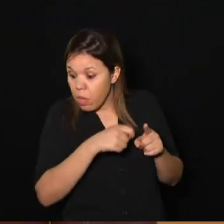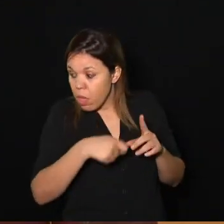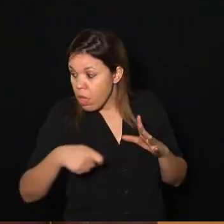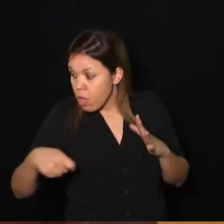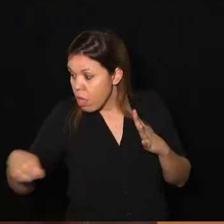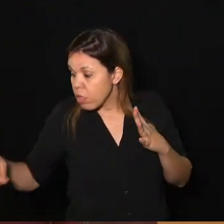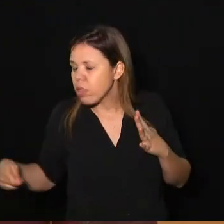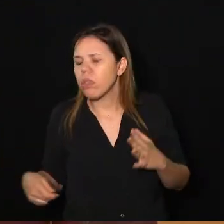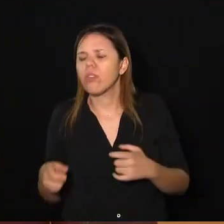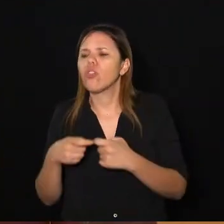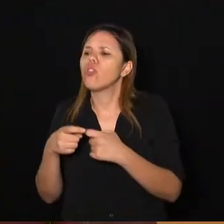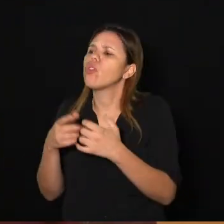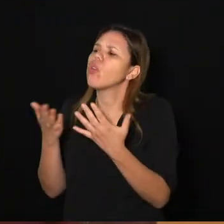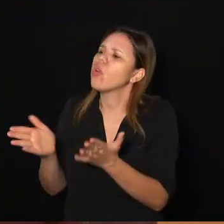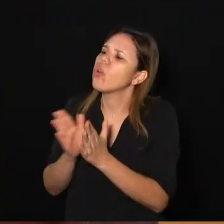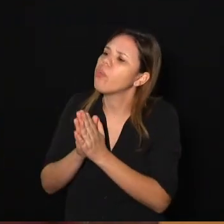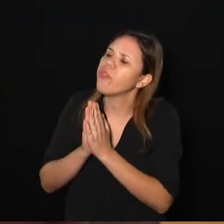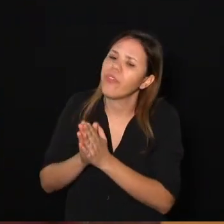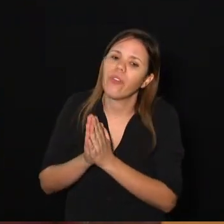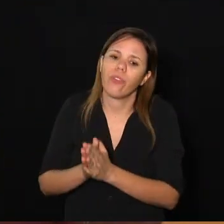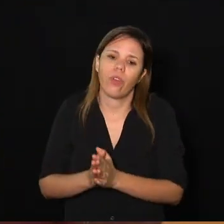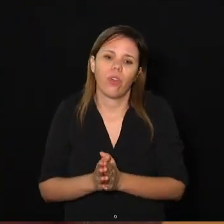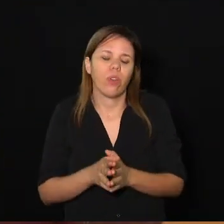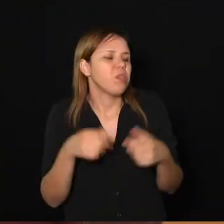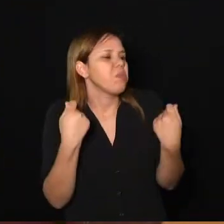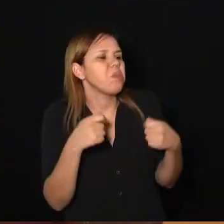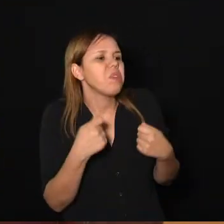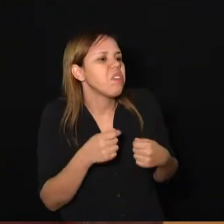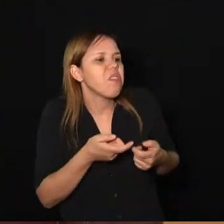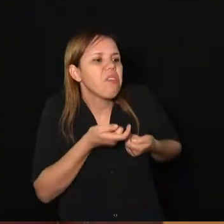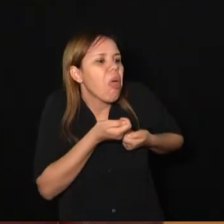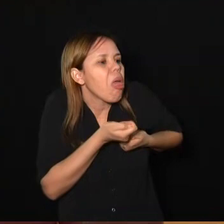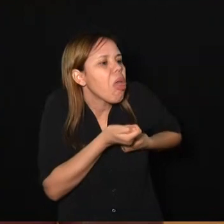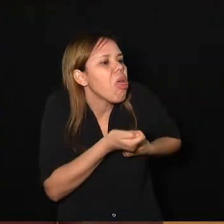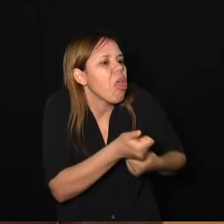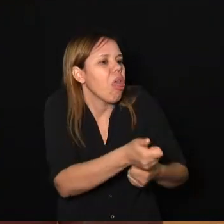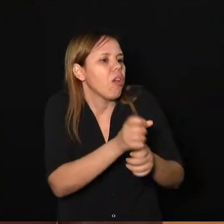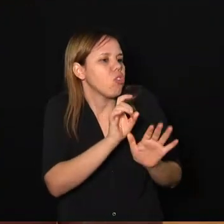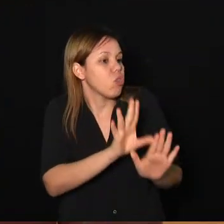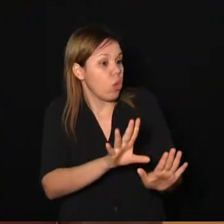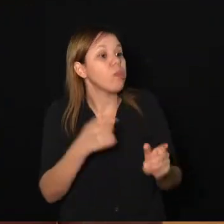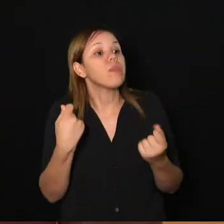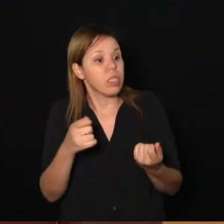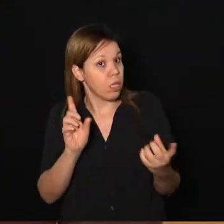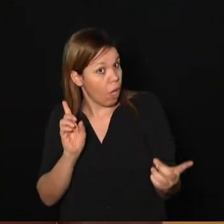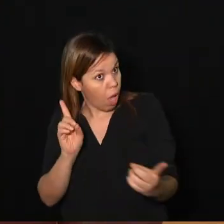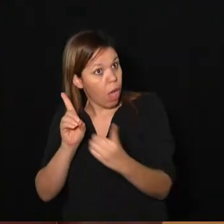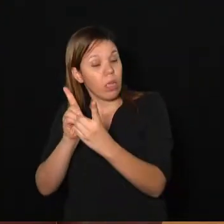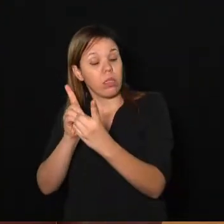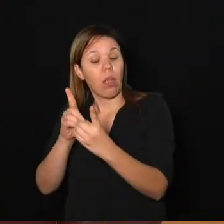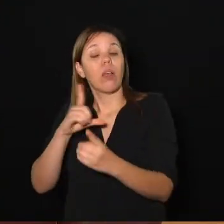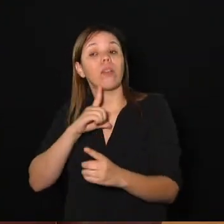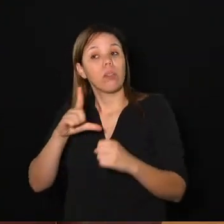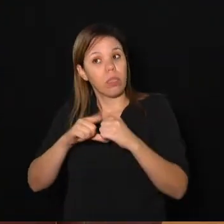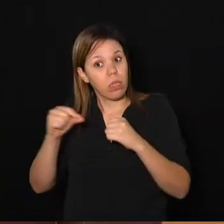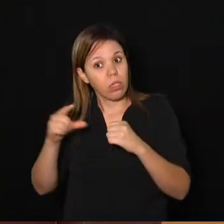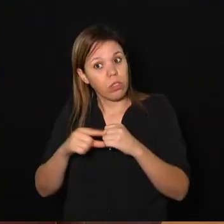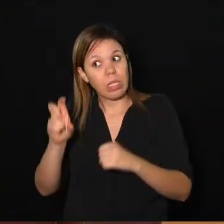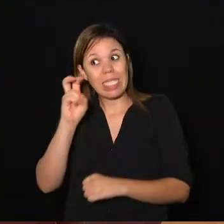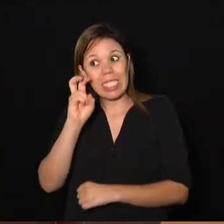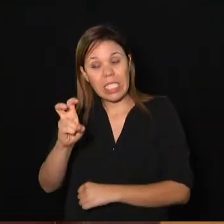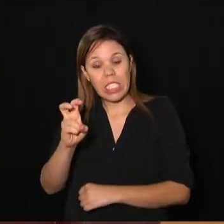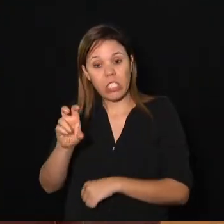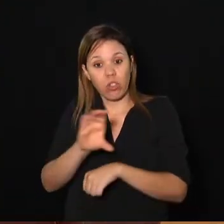gentileza a população não precisa da caridade ela precisa sim de ser assistida está no artigo 5º da Constituição Federal